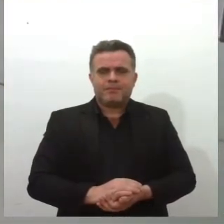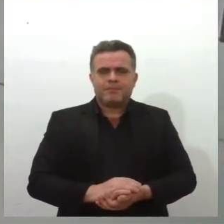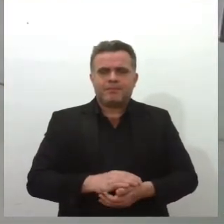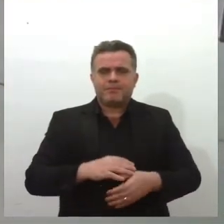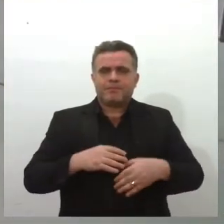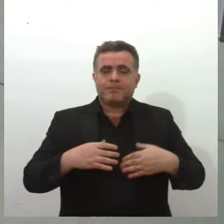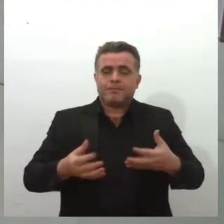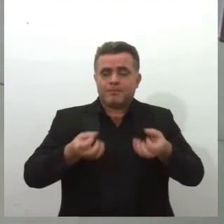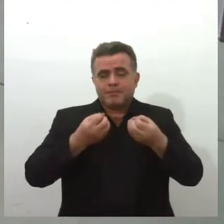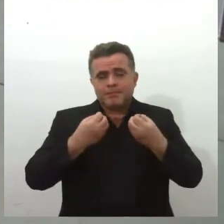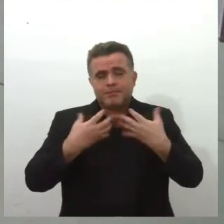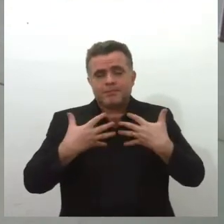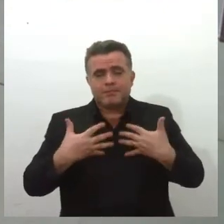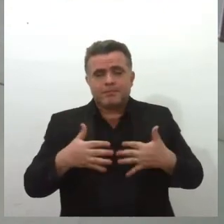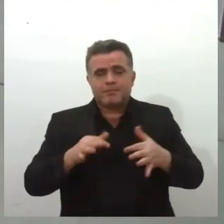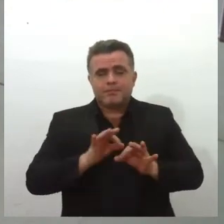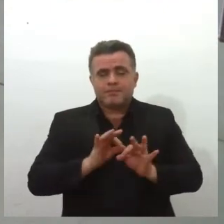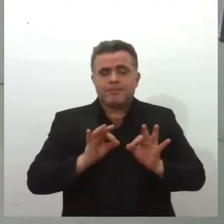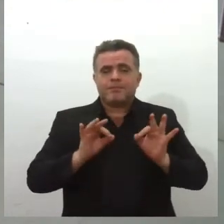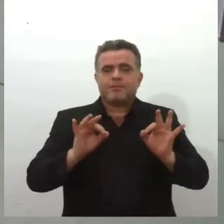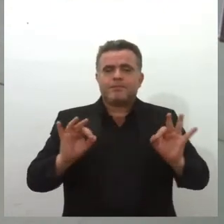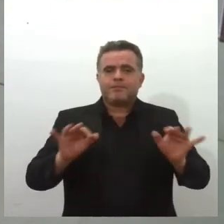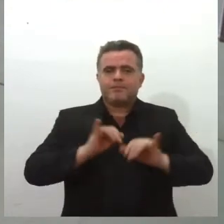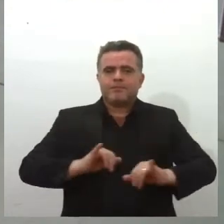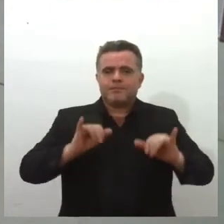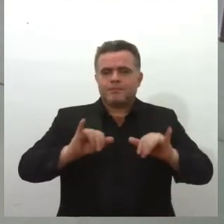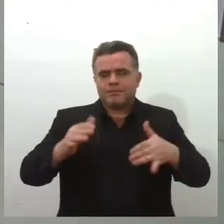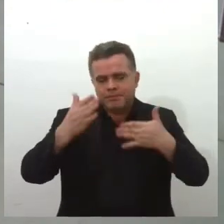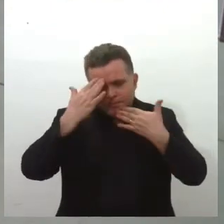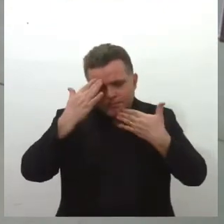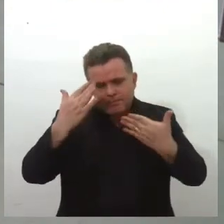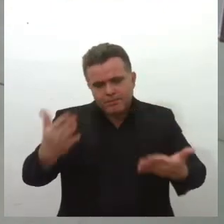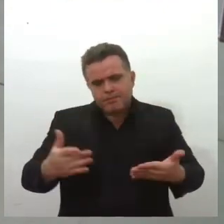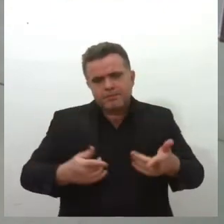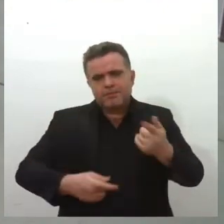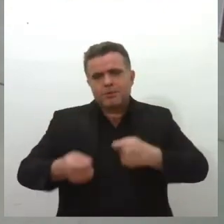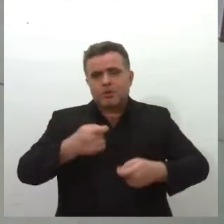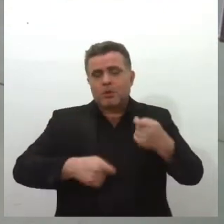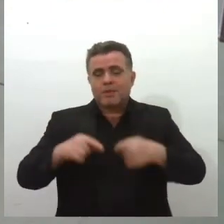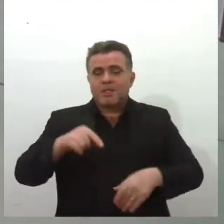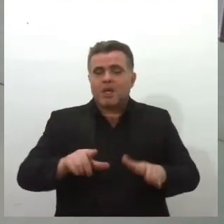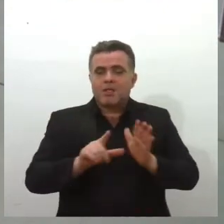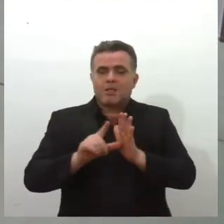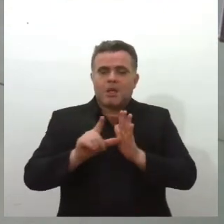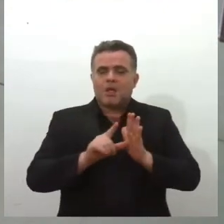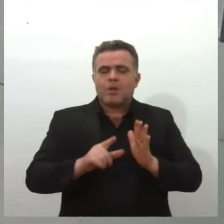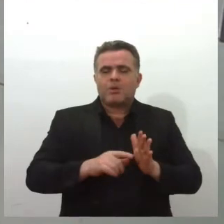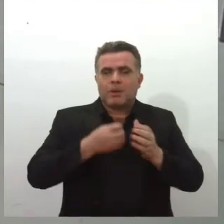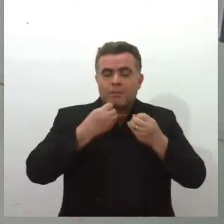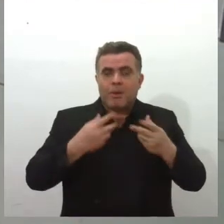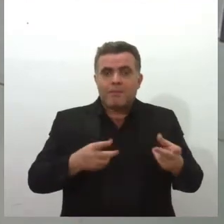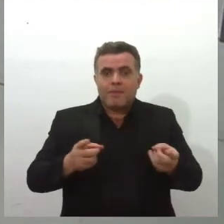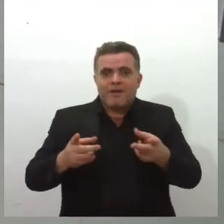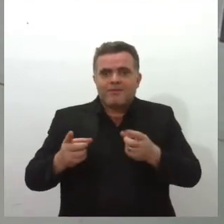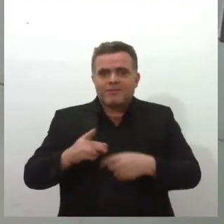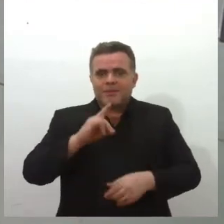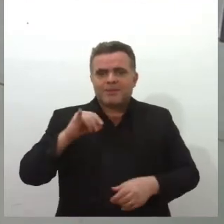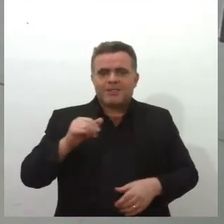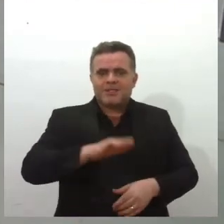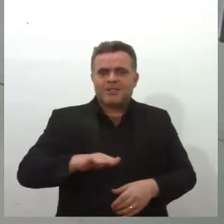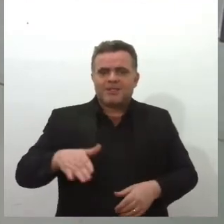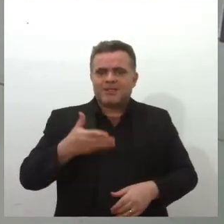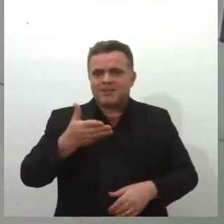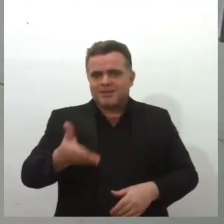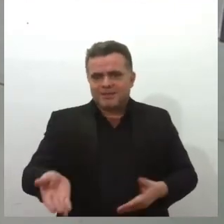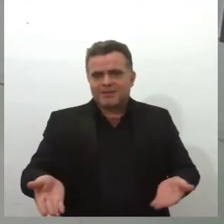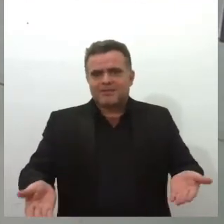Muito bem, Marcos Borges, obrigada pelas informações. E olha, os comerciantes de Aracaju estão otimistas com as vendas para o Dia das Crianças.